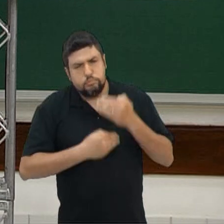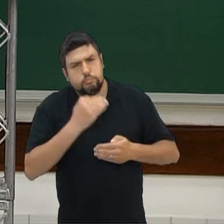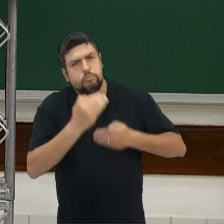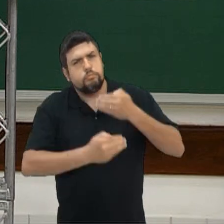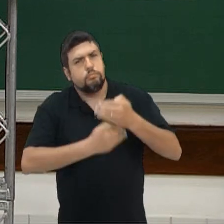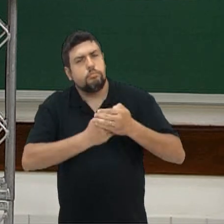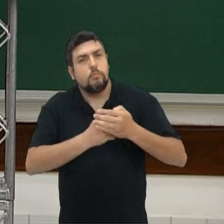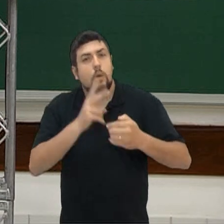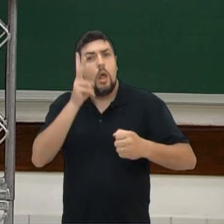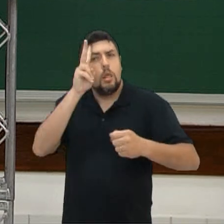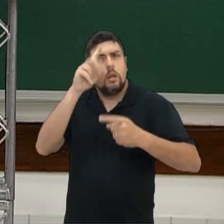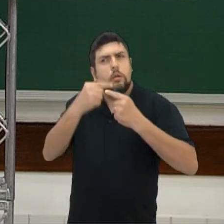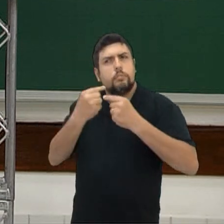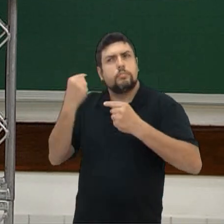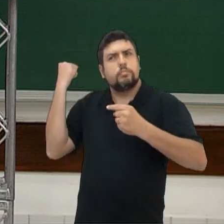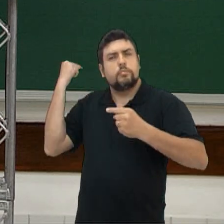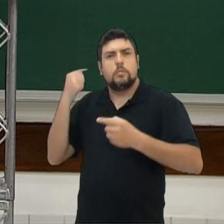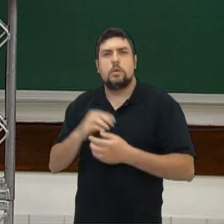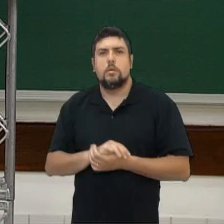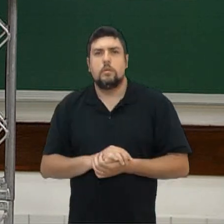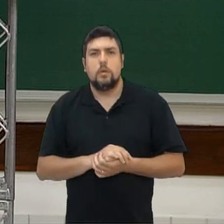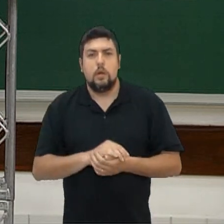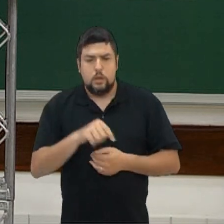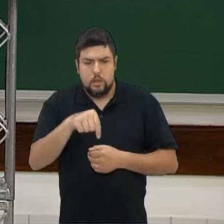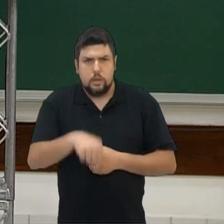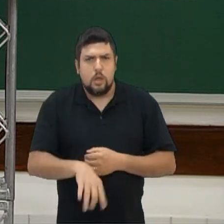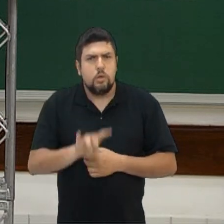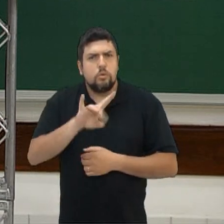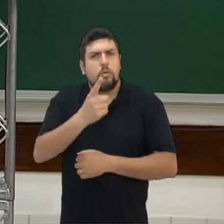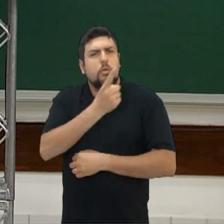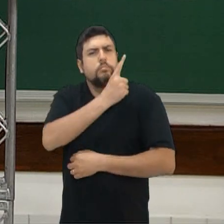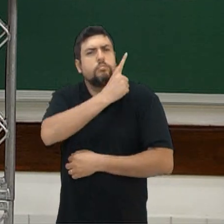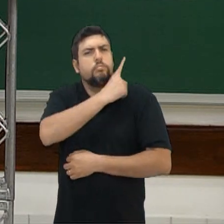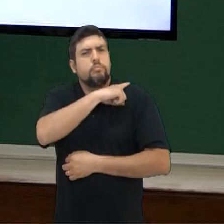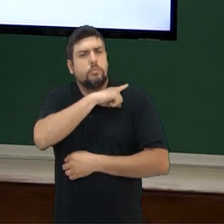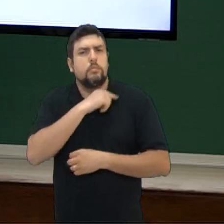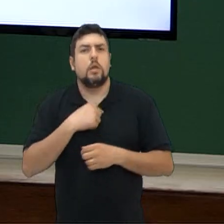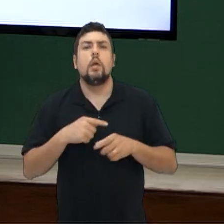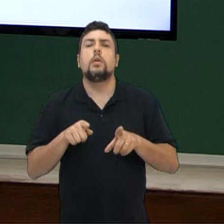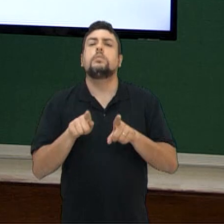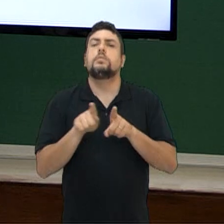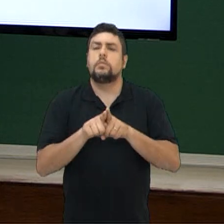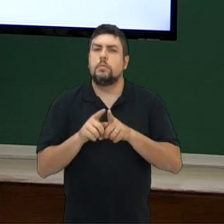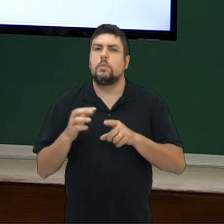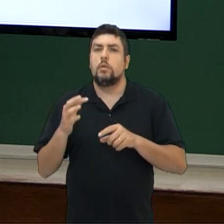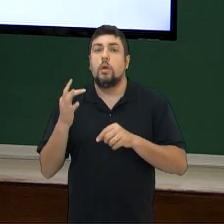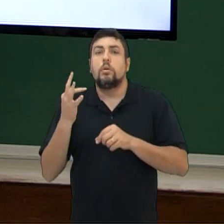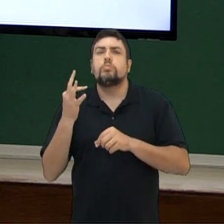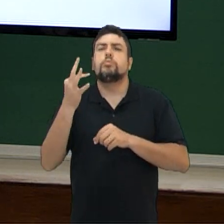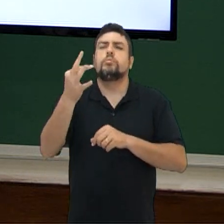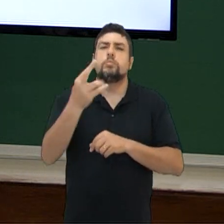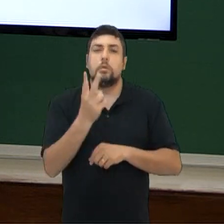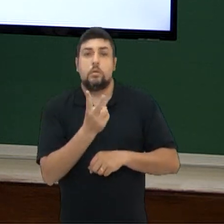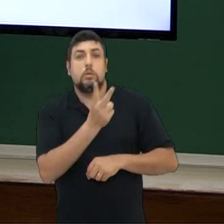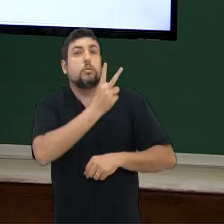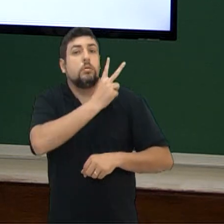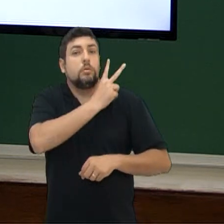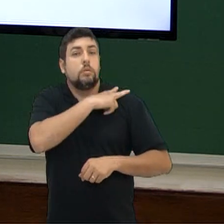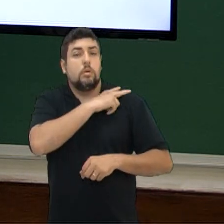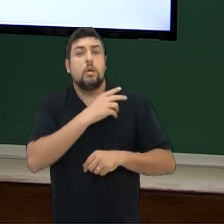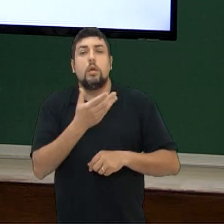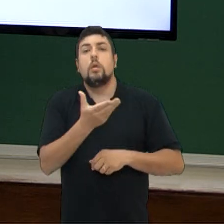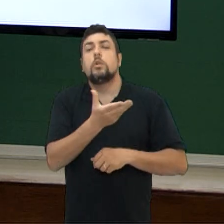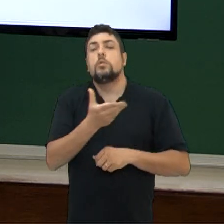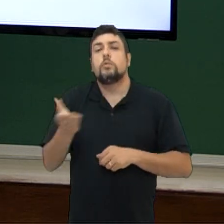tá bom? Não só aqui na primeira série que vocês estão, mas quando vocês trabalharem também na segunda série, vocês vão ver